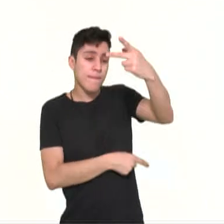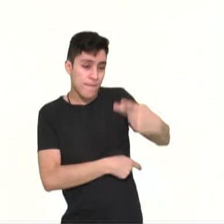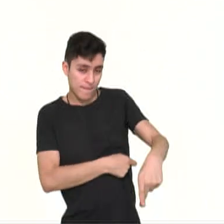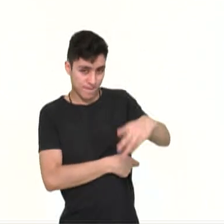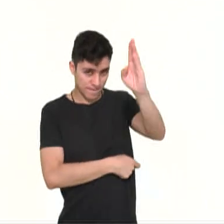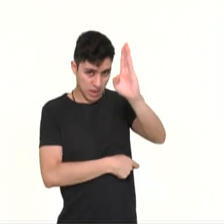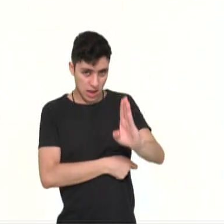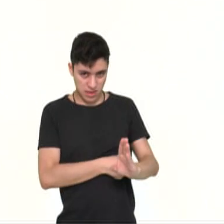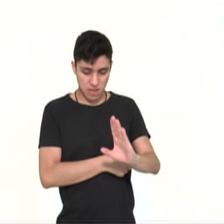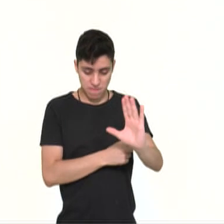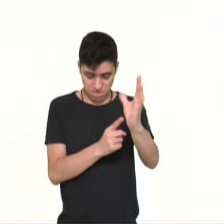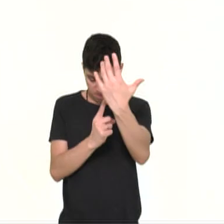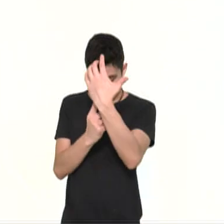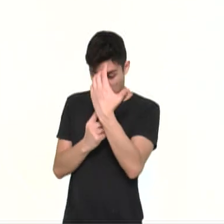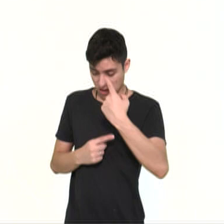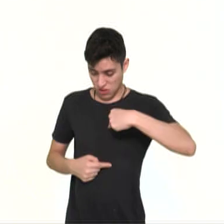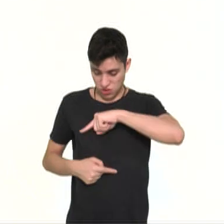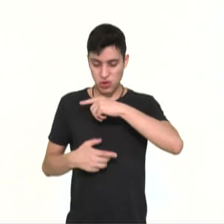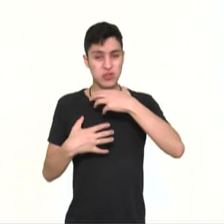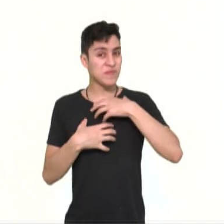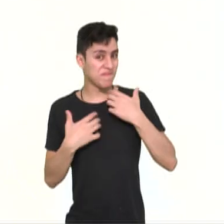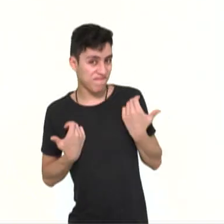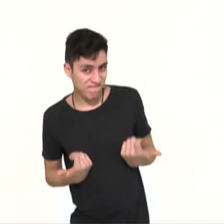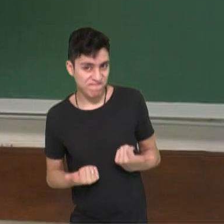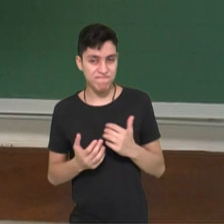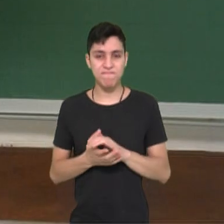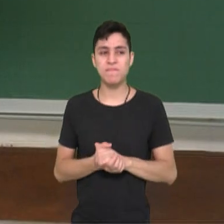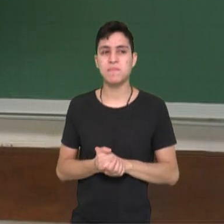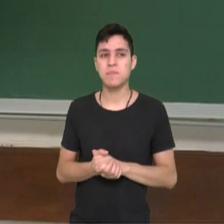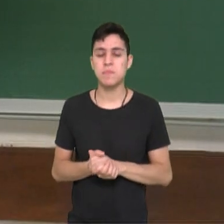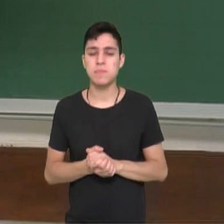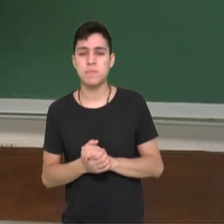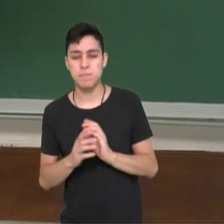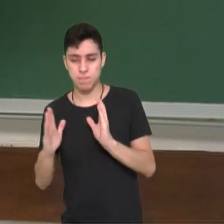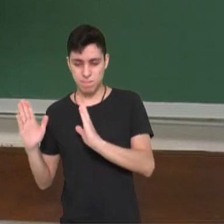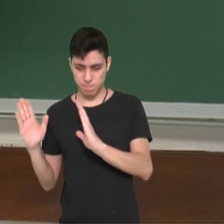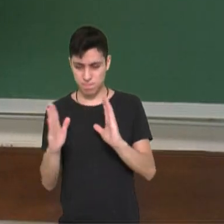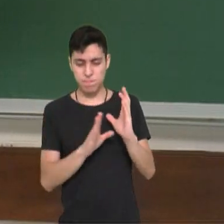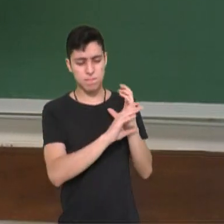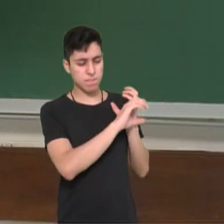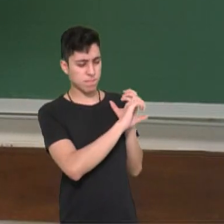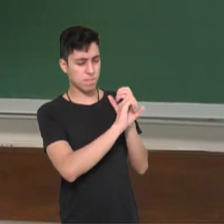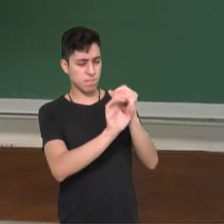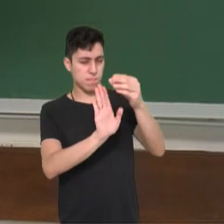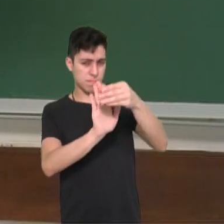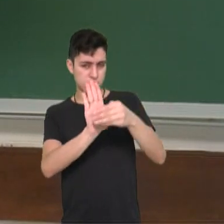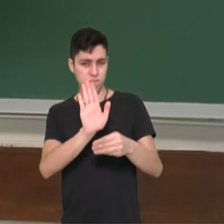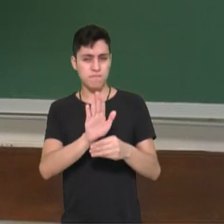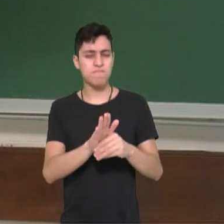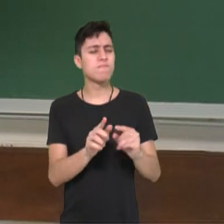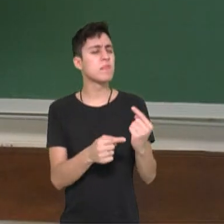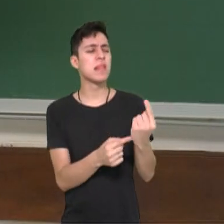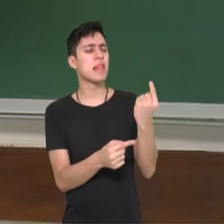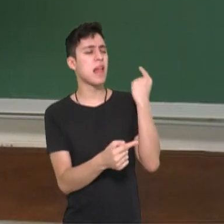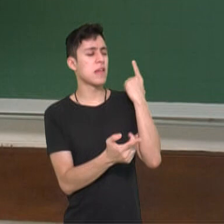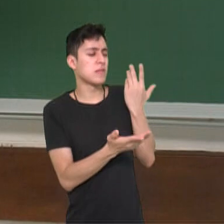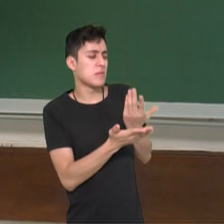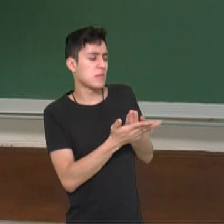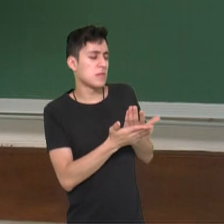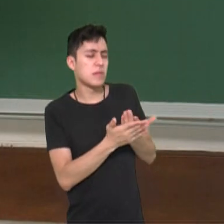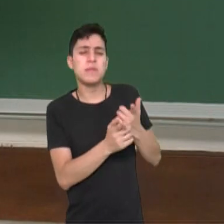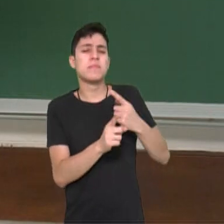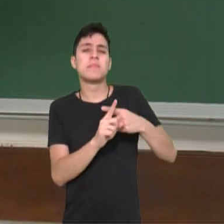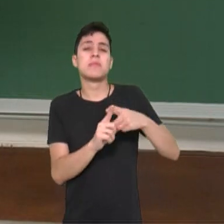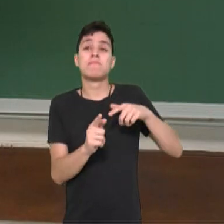brasileiro. Vamos lá? Bom, antes vamos retomar o nosso conteúdo. O que a gente estava estudando? Como que a gente chega, né? Por que a